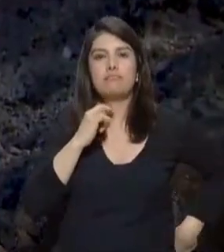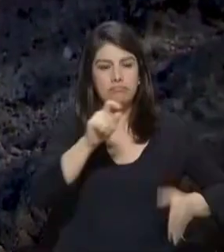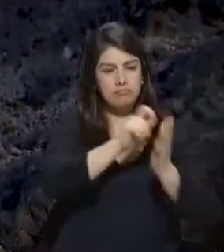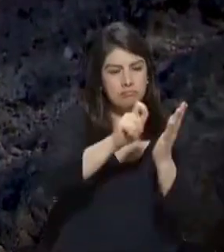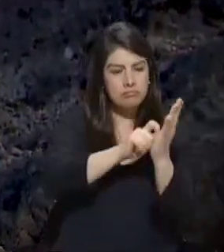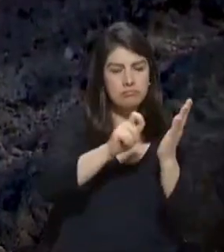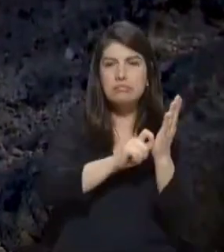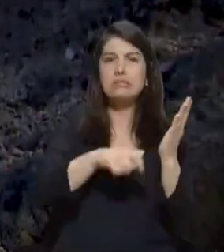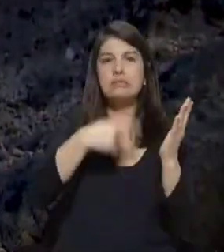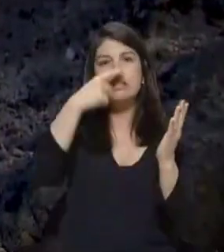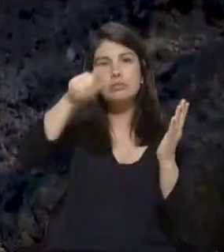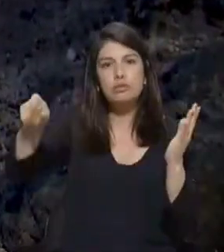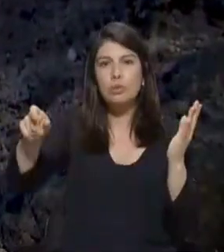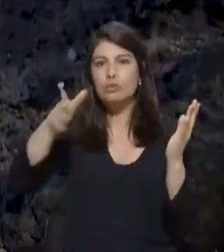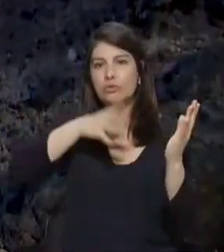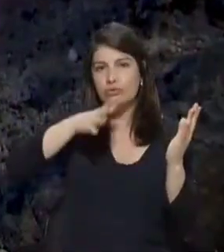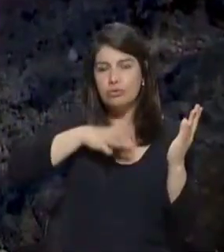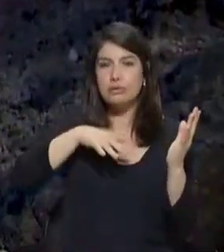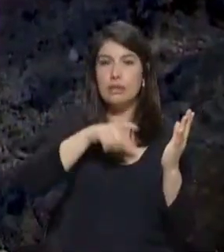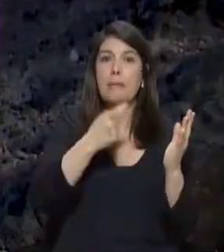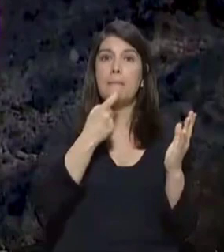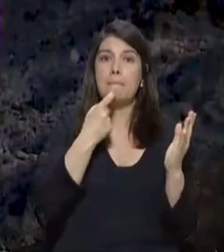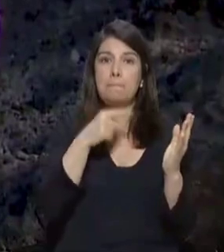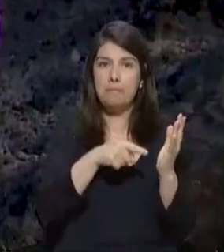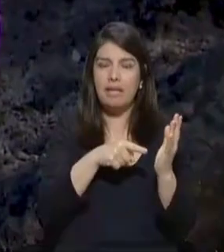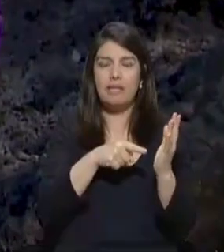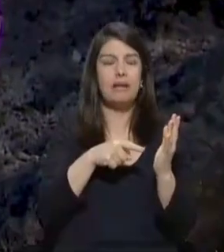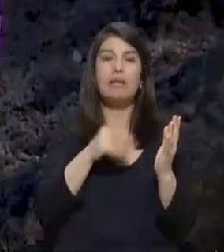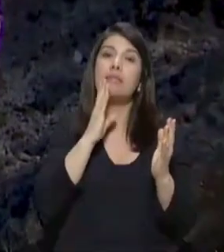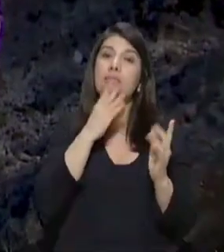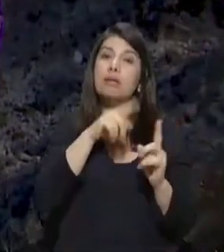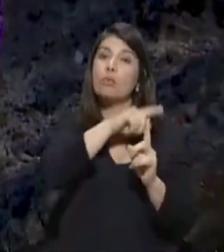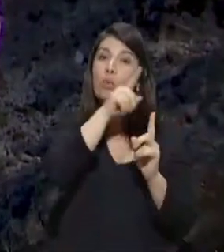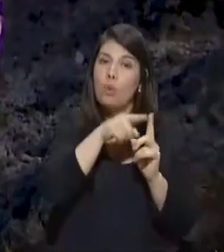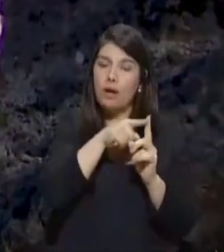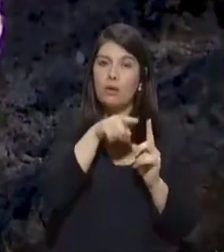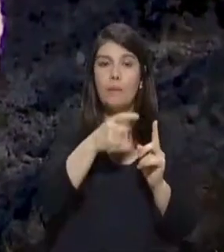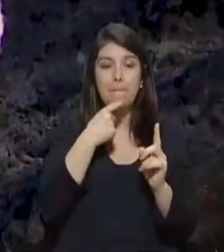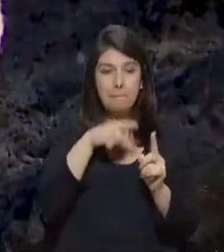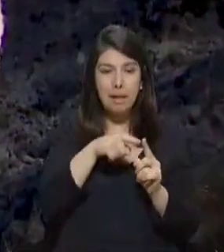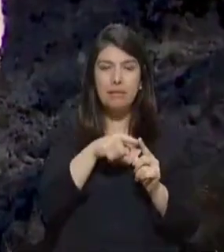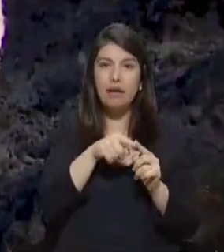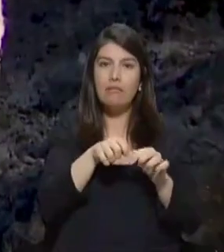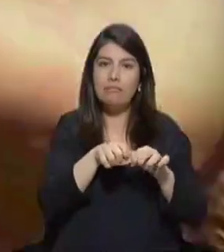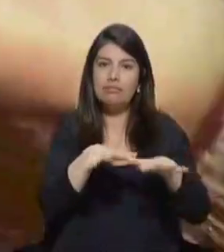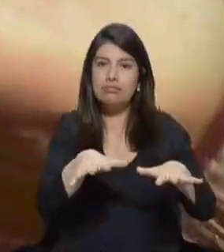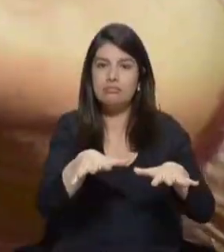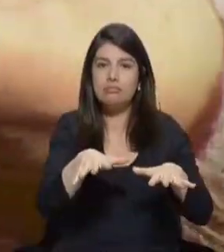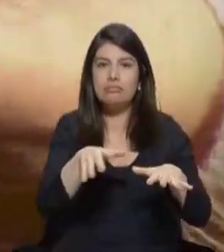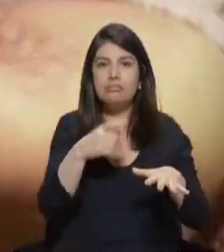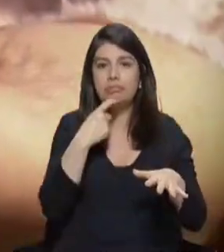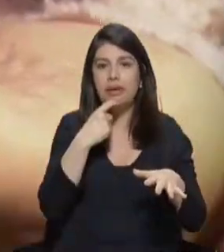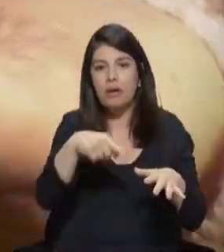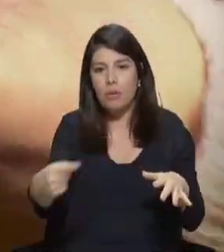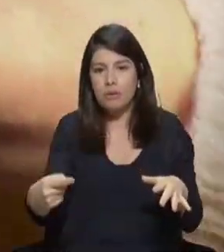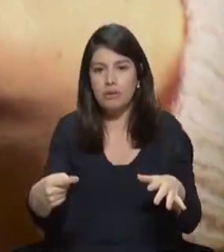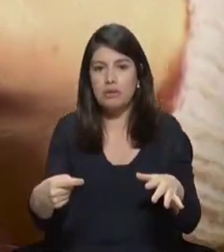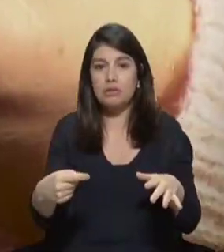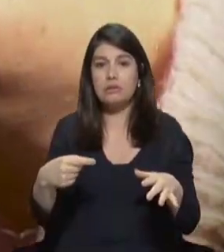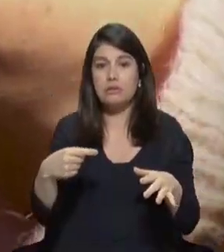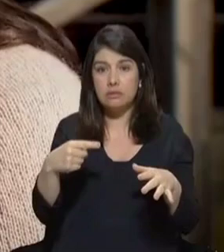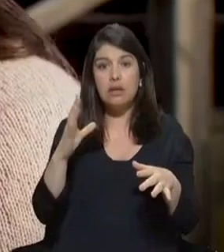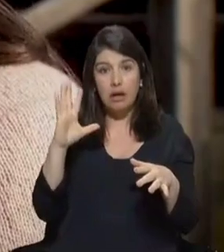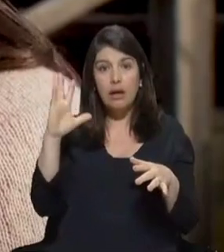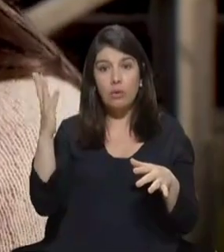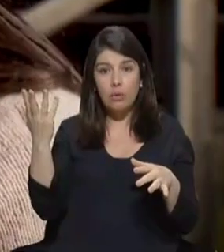eram umas pedras que em certos meses do ano lançavam outras pedrinhas. E, portanto, foi algo que foi perdurando geração em geração. Aqui,